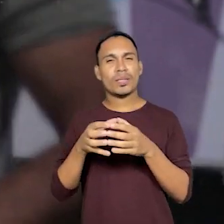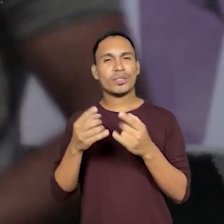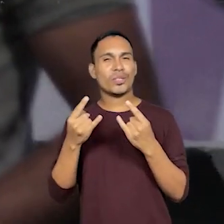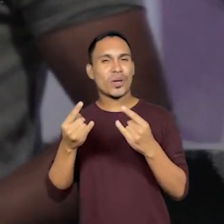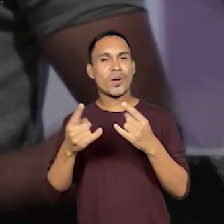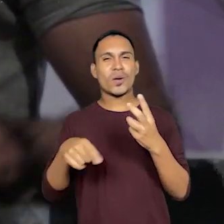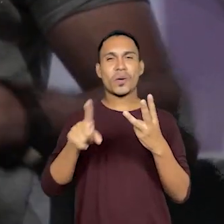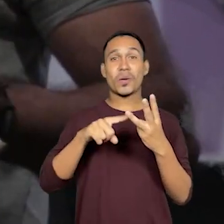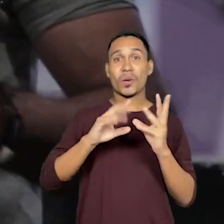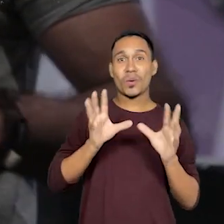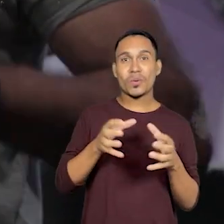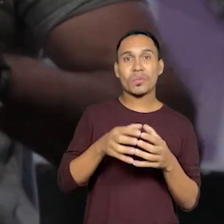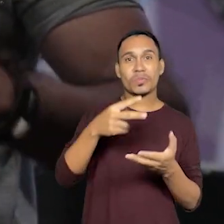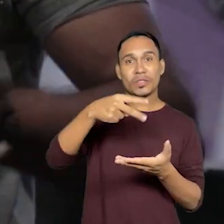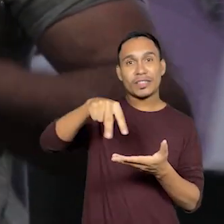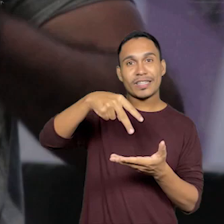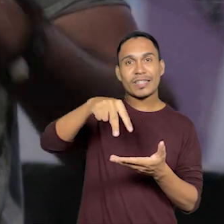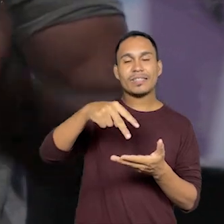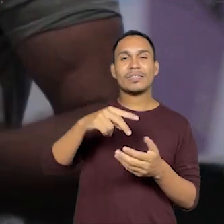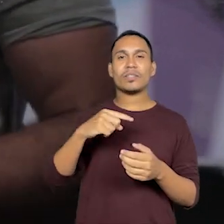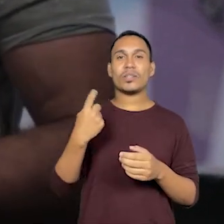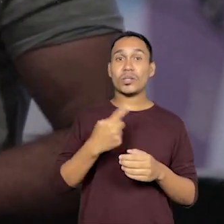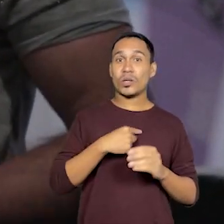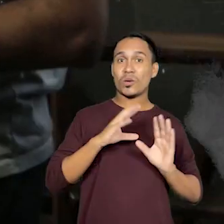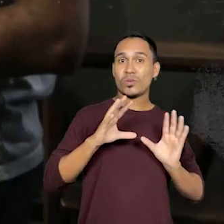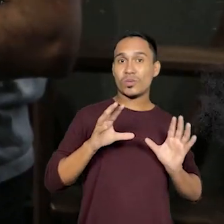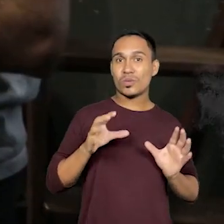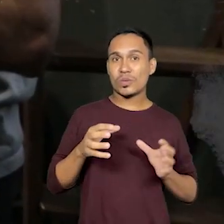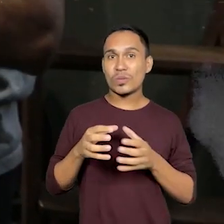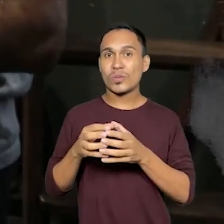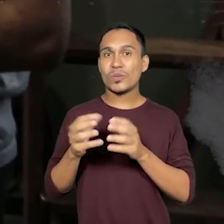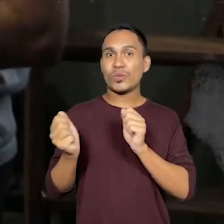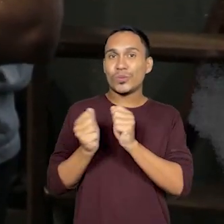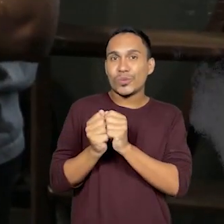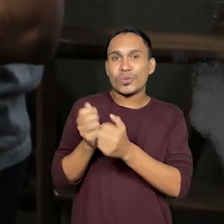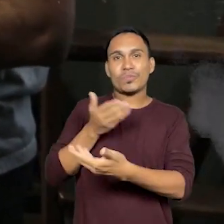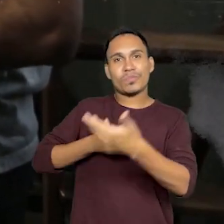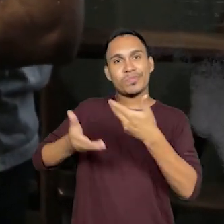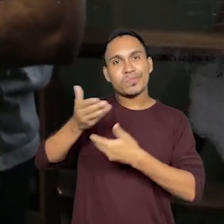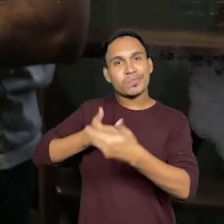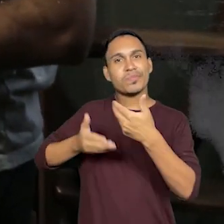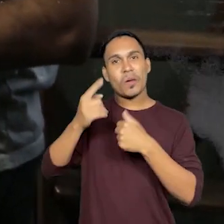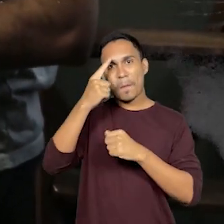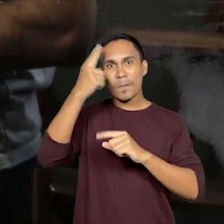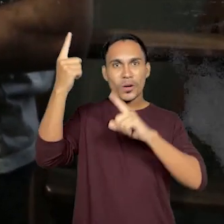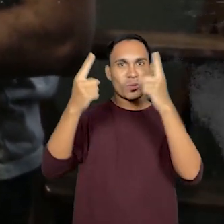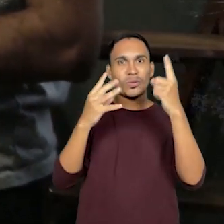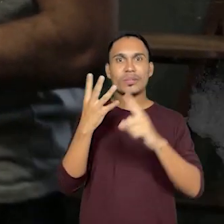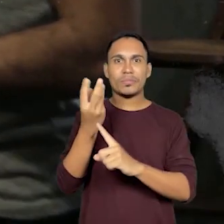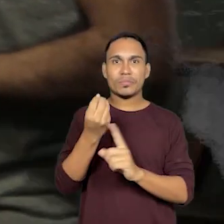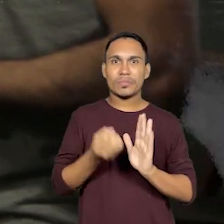dança. E aí a gente soma e produz junto e as coisas vão acontecendo. Mas...